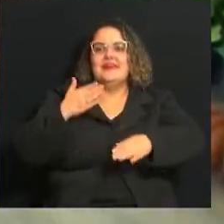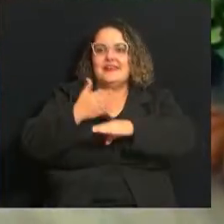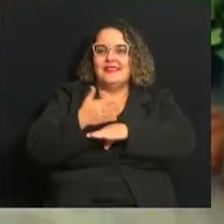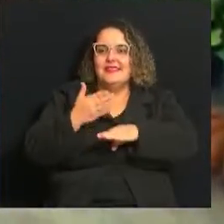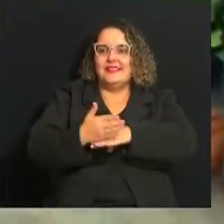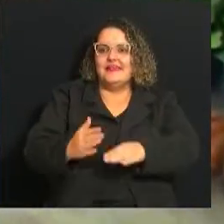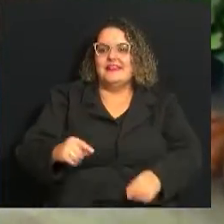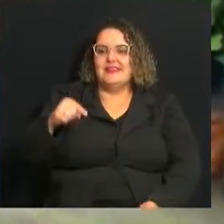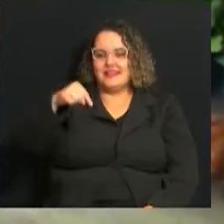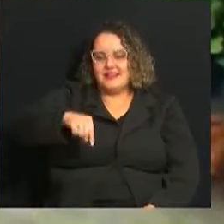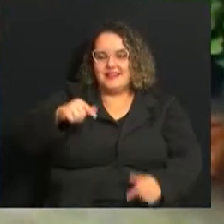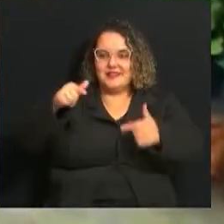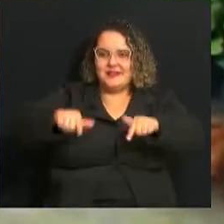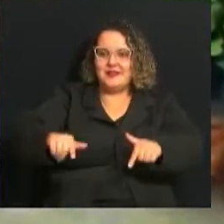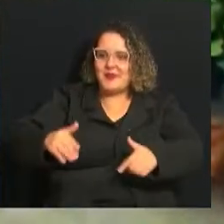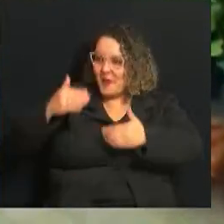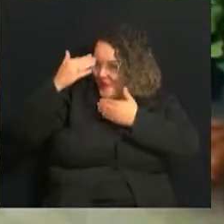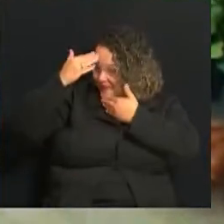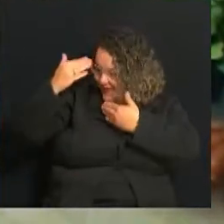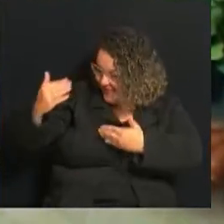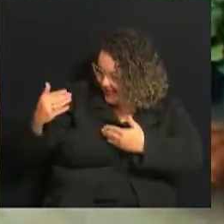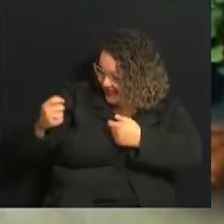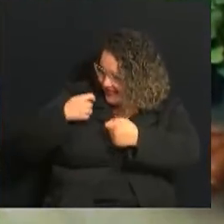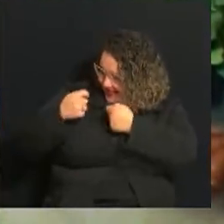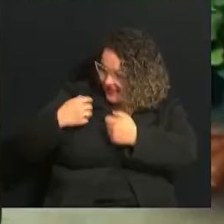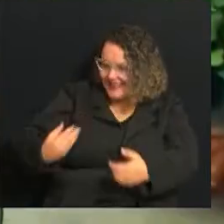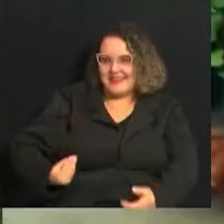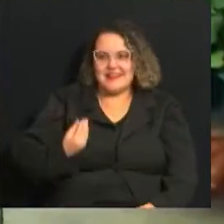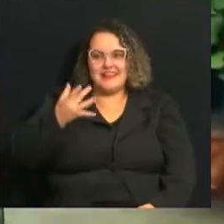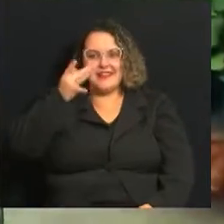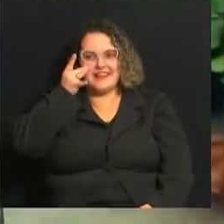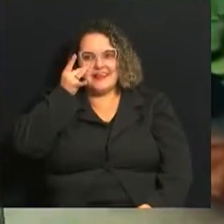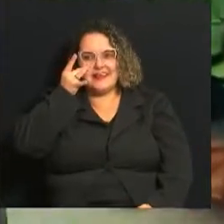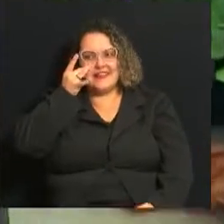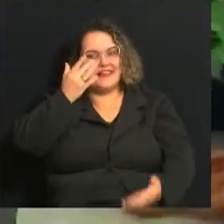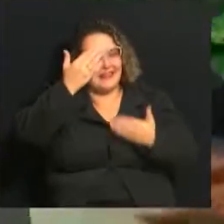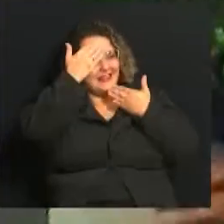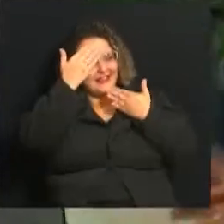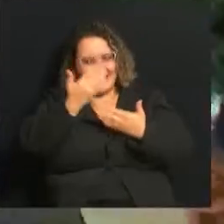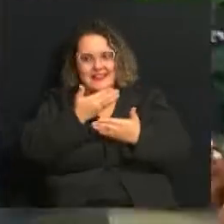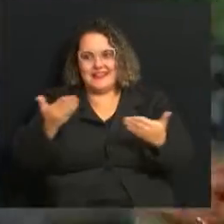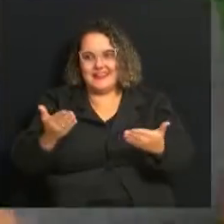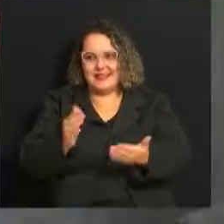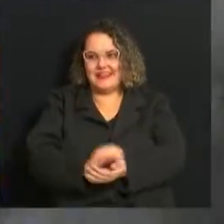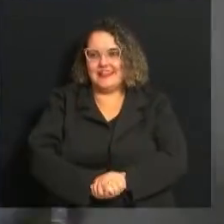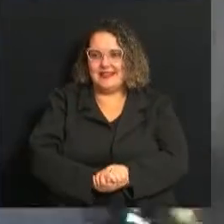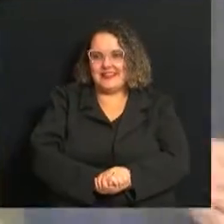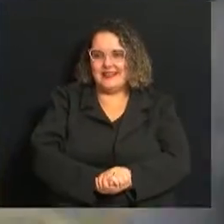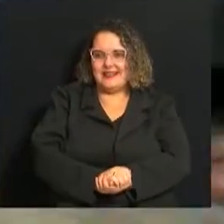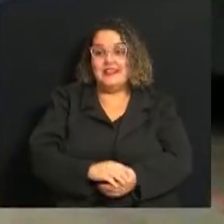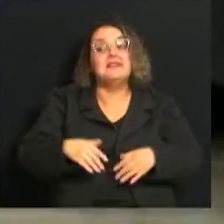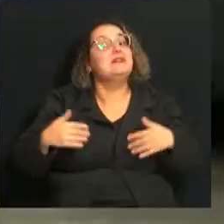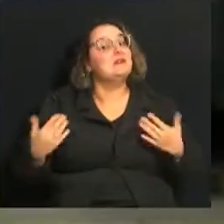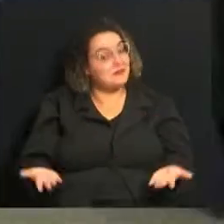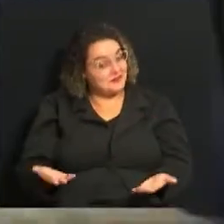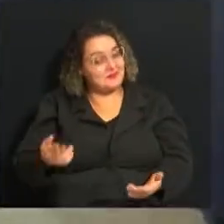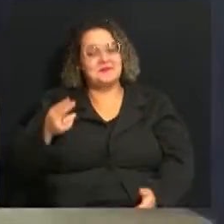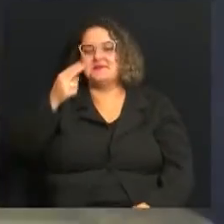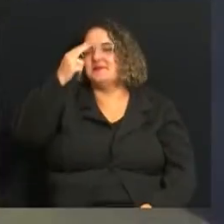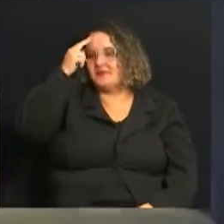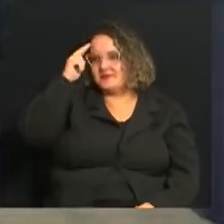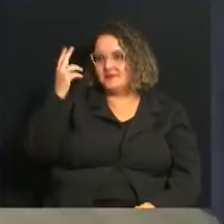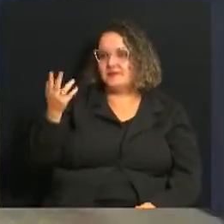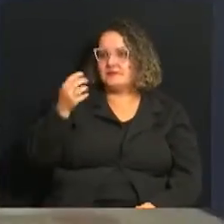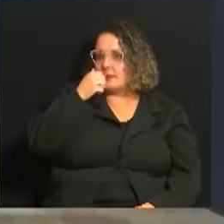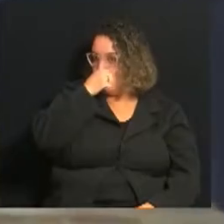casa. Valeu, muito obrigado pela entrevista ao vivo. Obrigada a você, até mais. Então tá bom, é isso aí. Até que horas